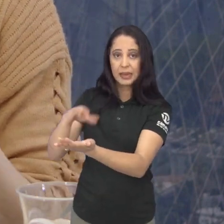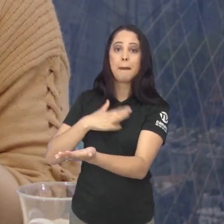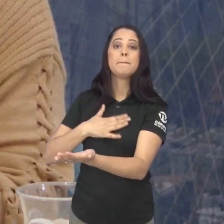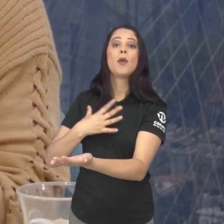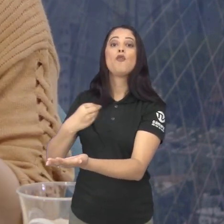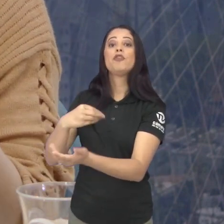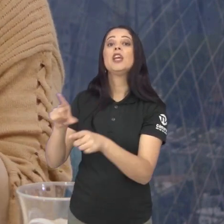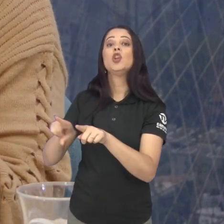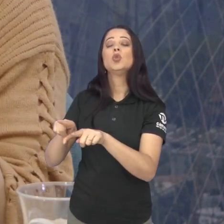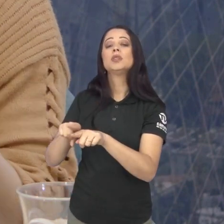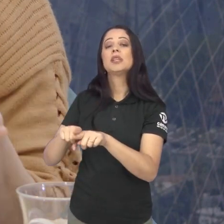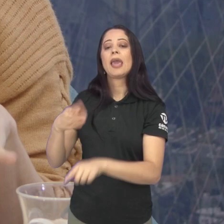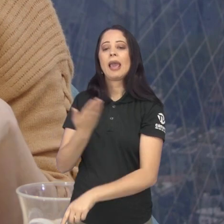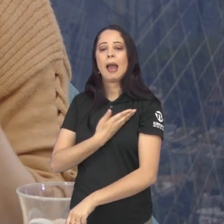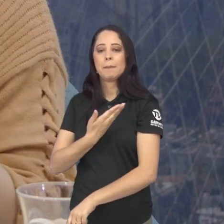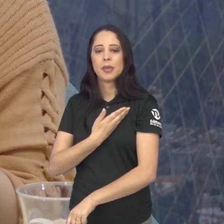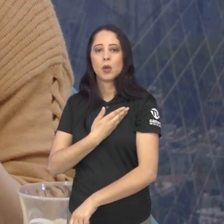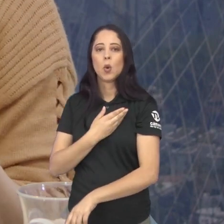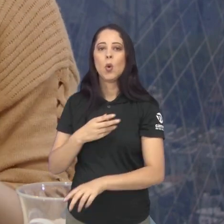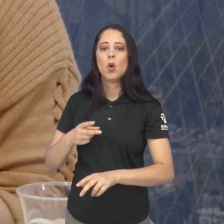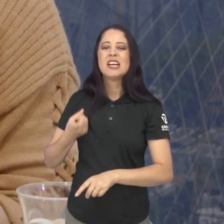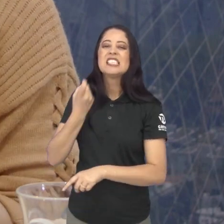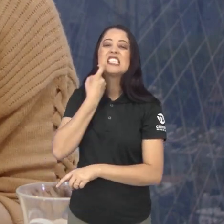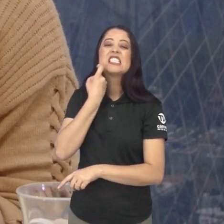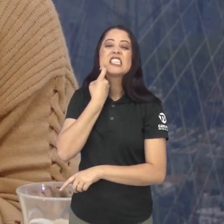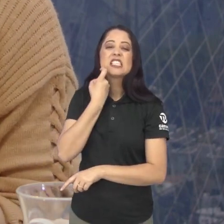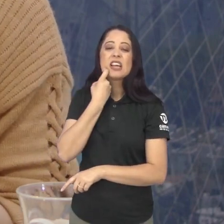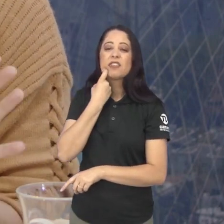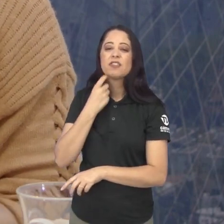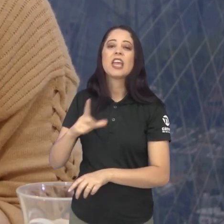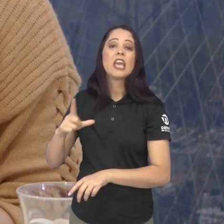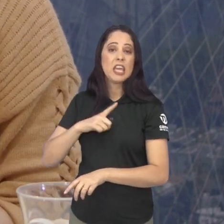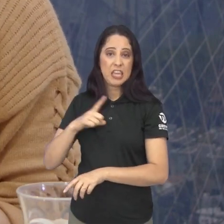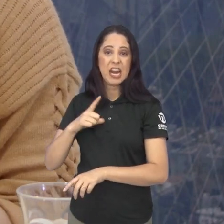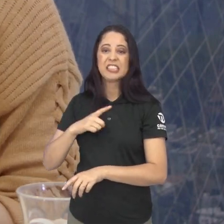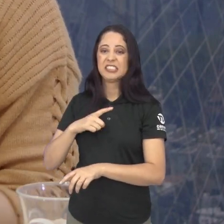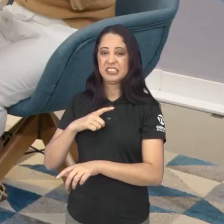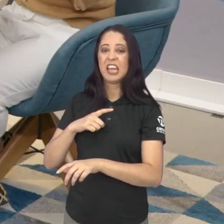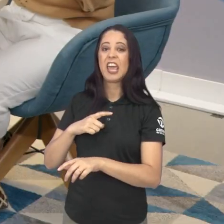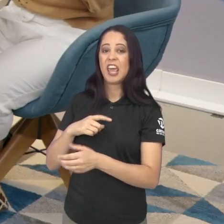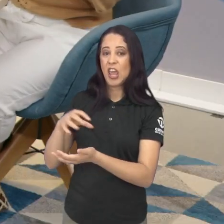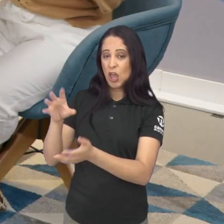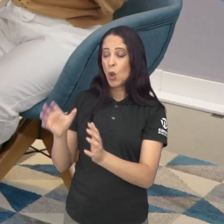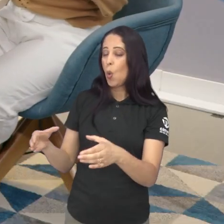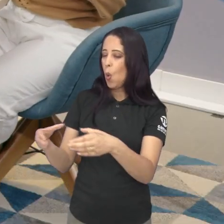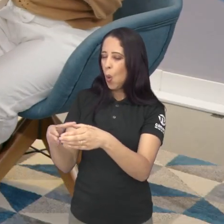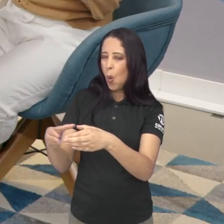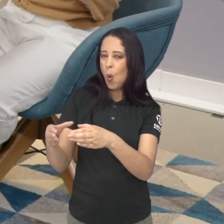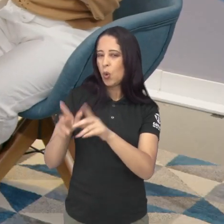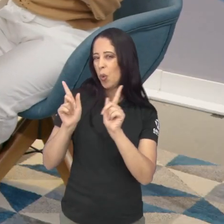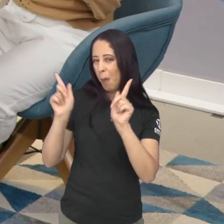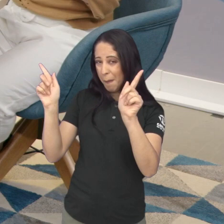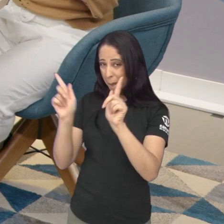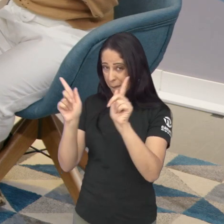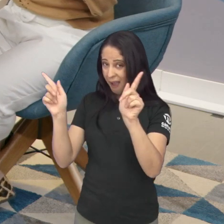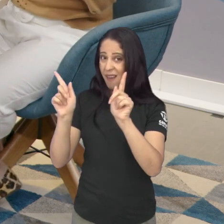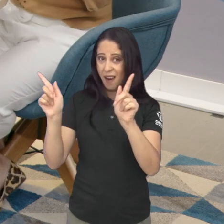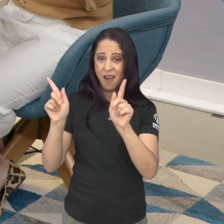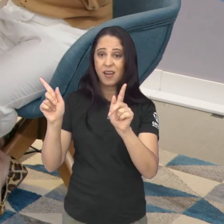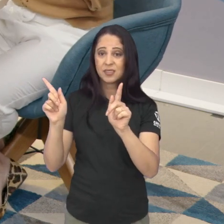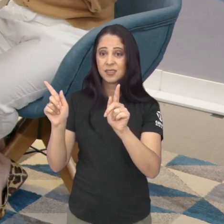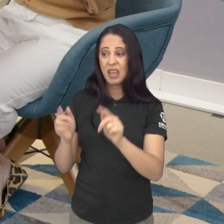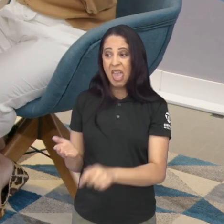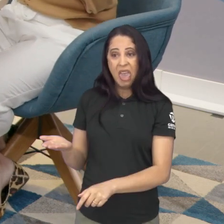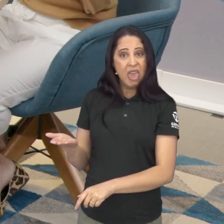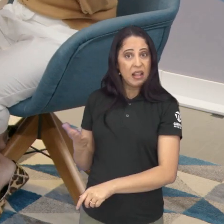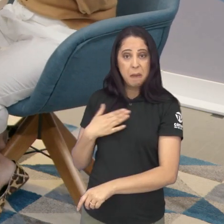a interação entre os autistas, né, toda sexta-feira eles têm a sexta-feira da balada deles, uhum. Né, todo adolescente quer ter a sua balada de sexta-feira, uhum. E